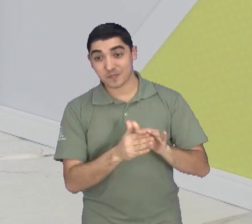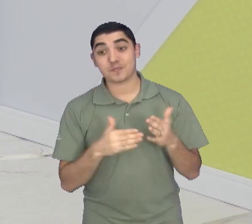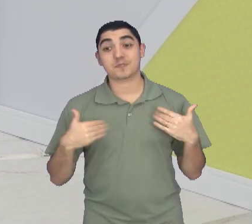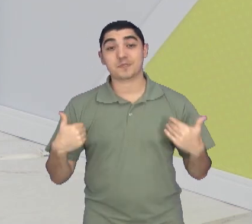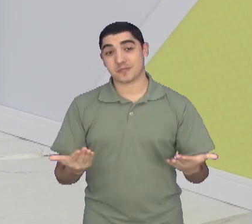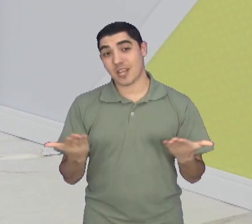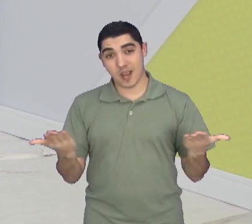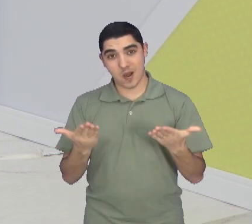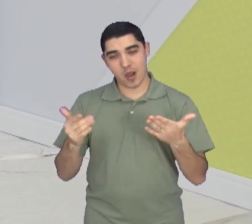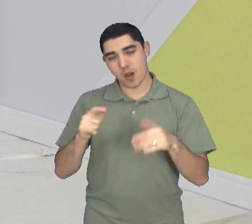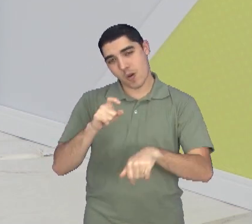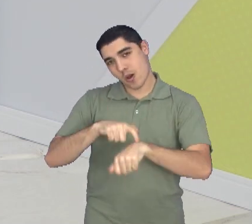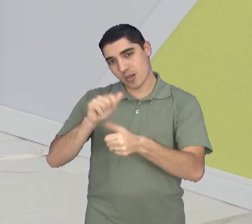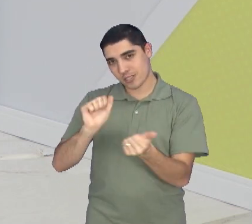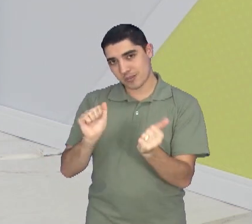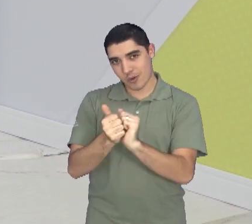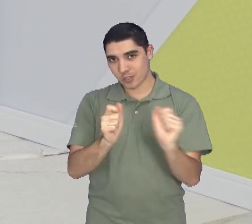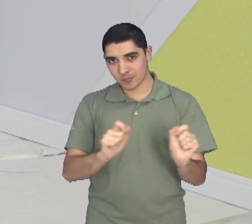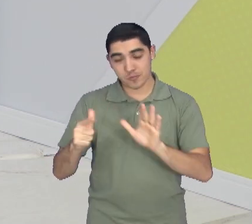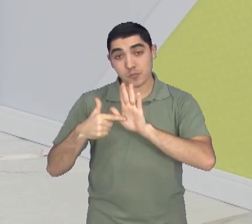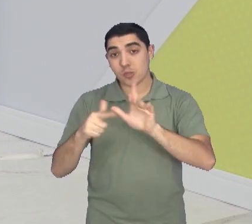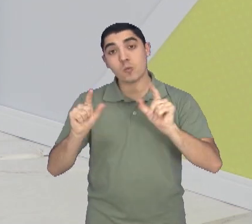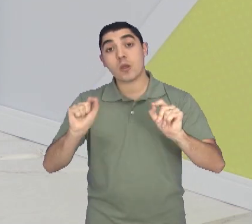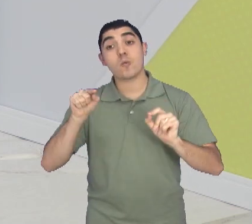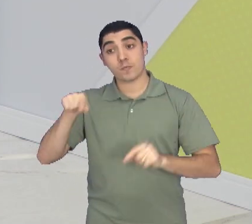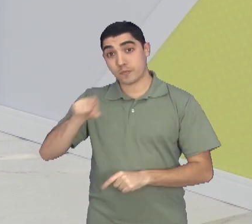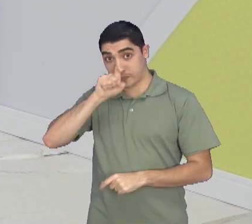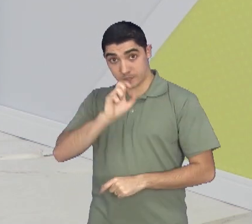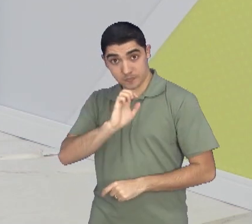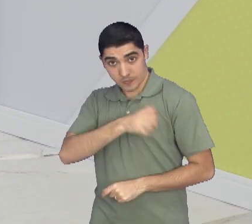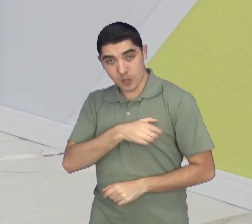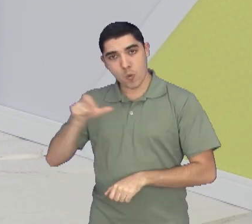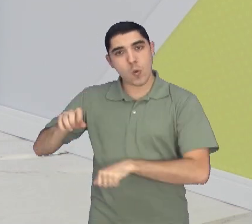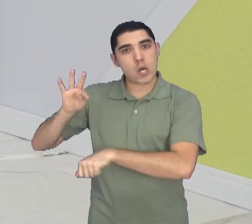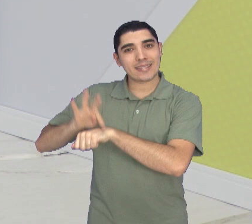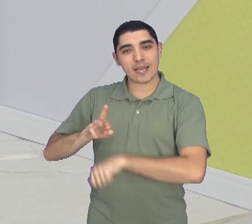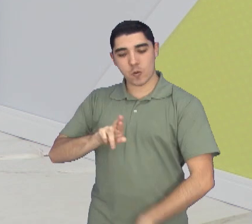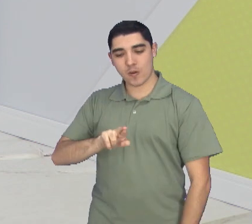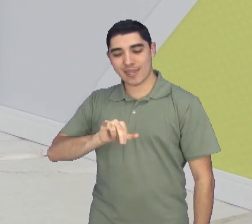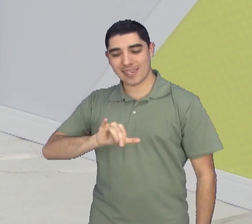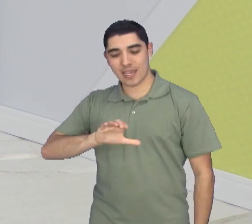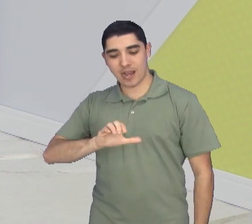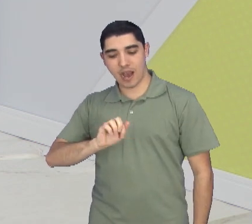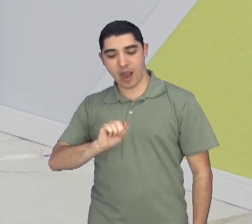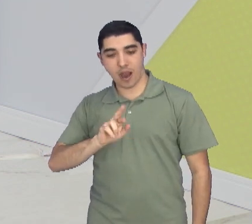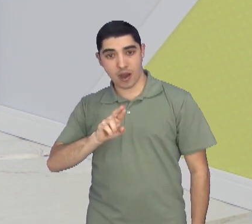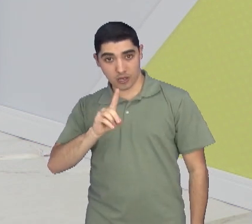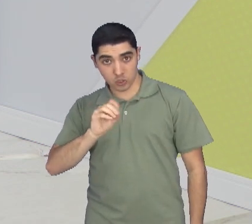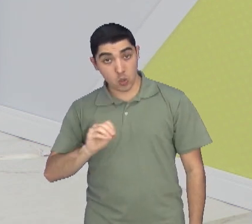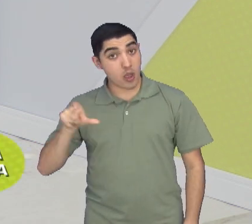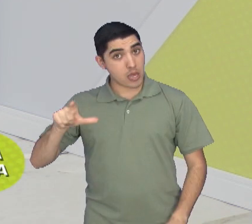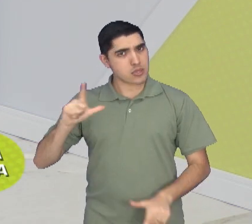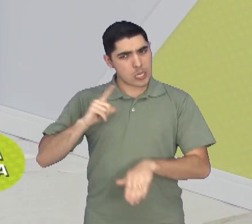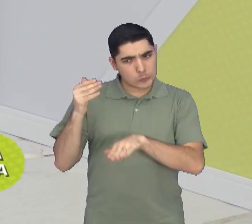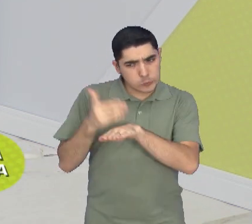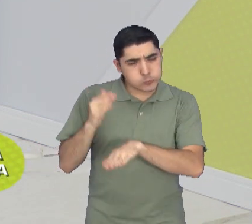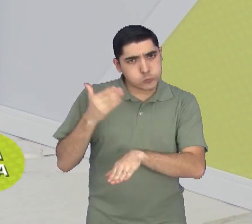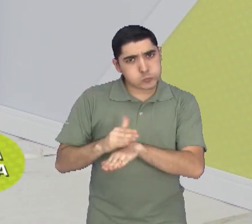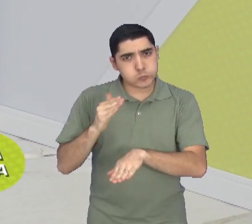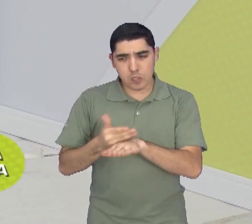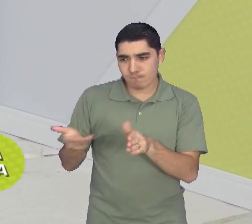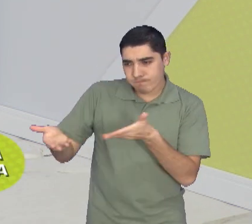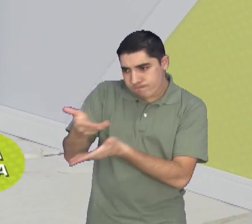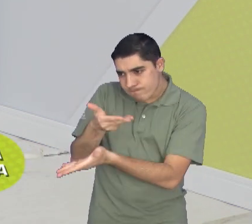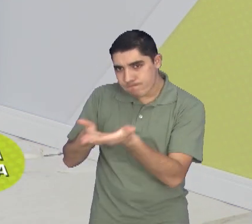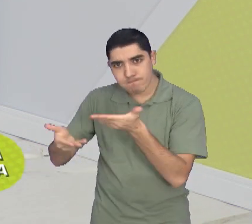Começando a Hora do Esporte, falando sobre a nossa Águia do Vale, o time do técnico Ricardo Costa segue se preparando aí e se entrosando para